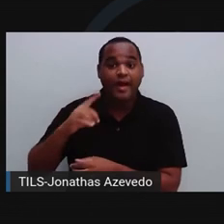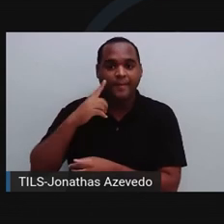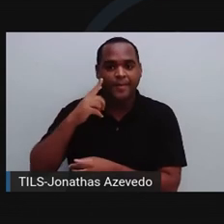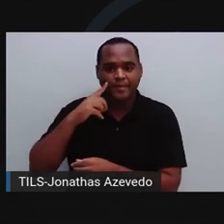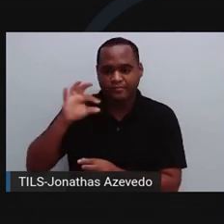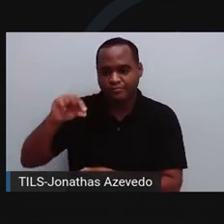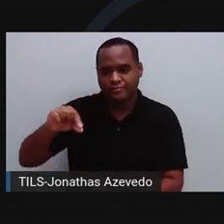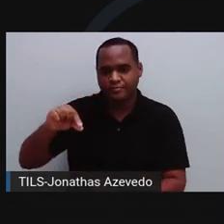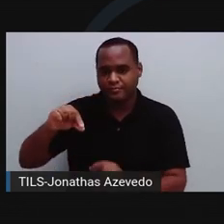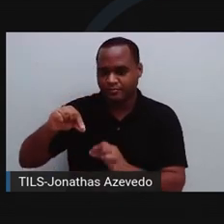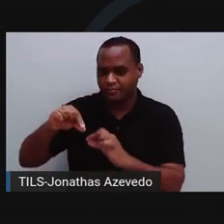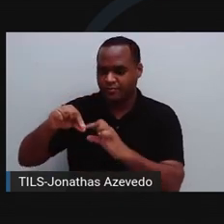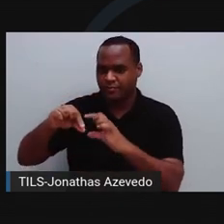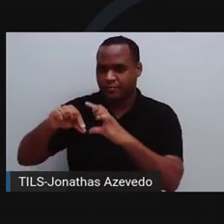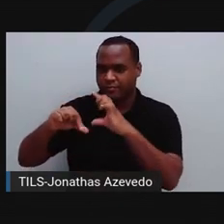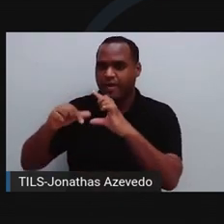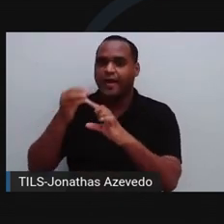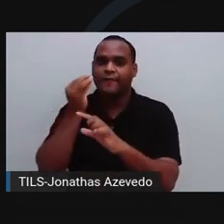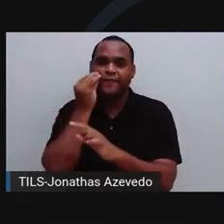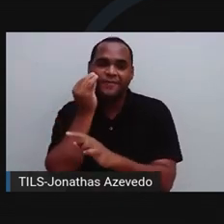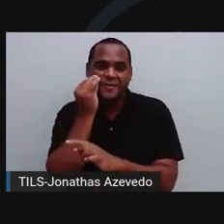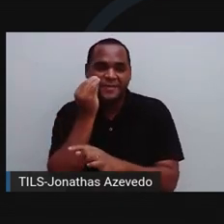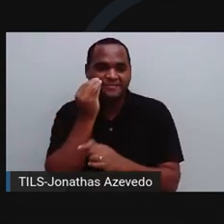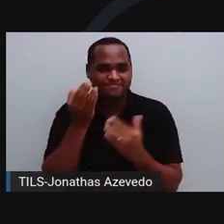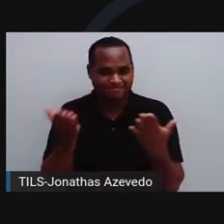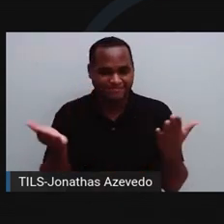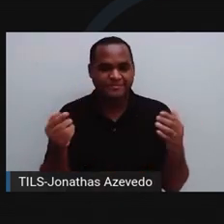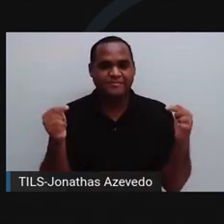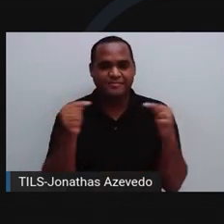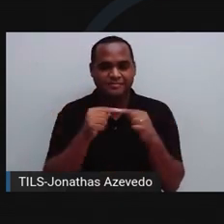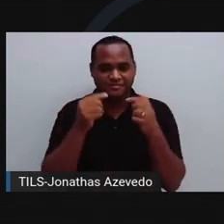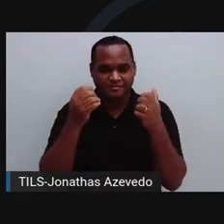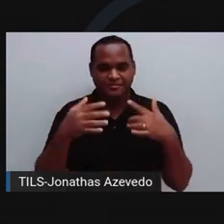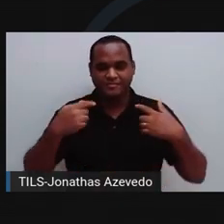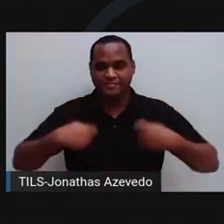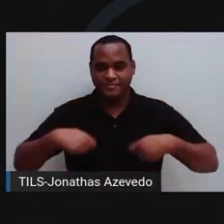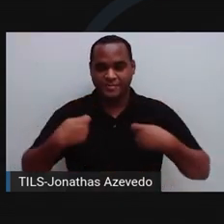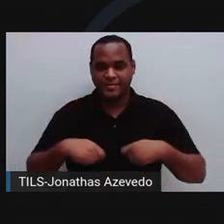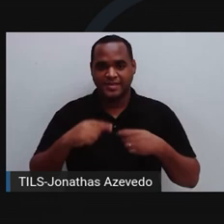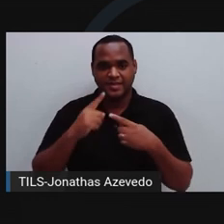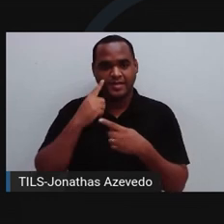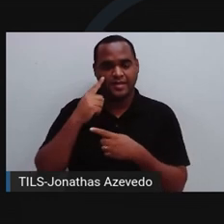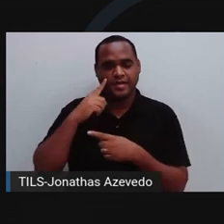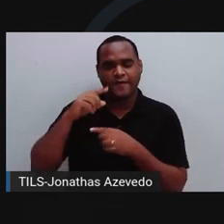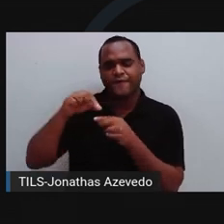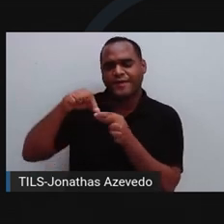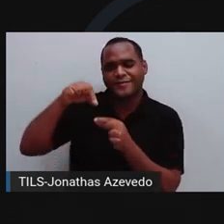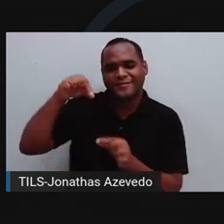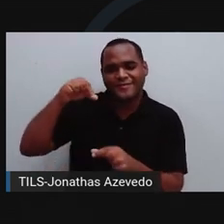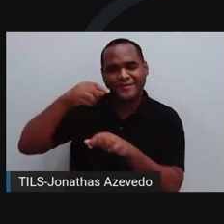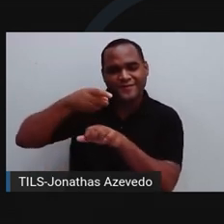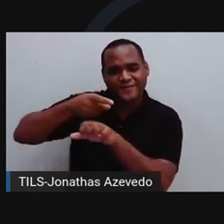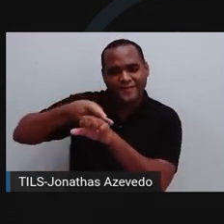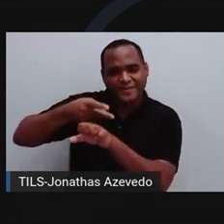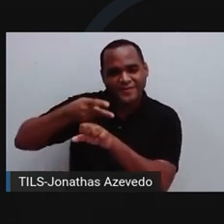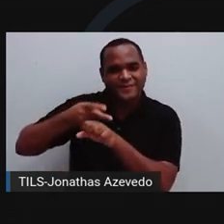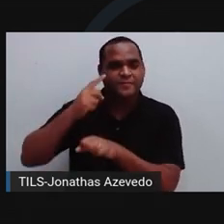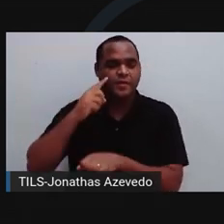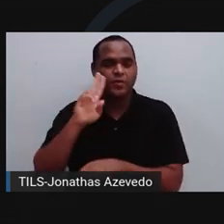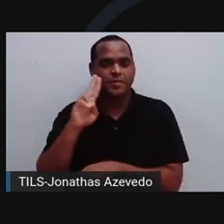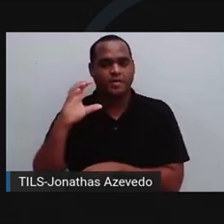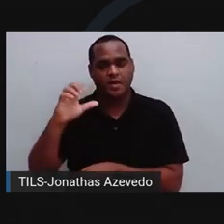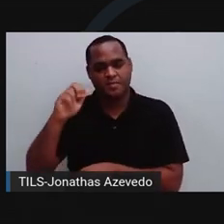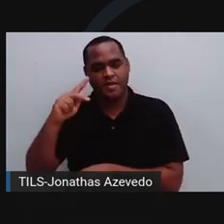Agora faremos o experimento. Para isso, vamos precisar de um tubo de vidro muito fino chamado capilar.